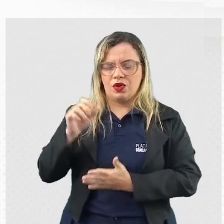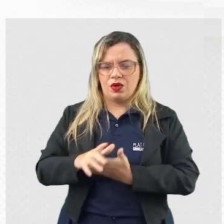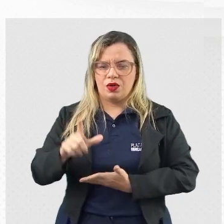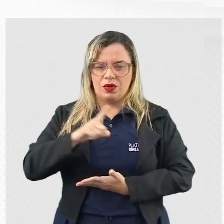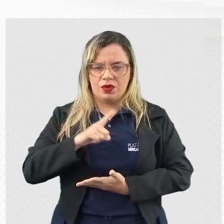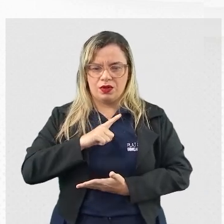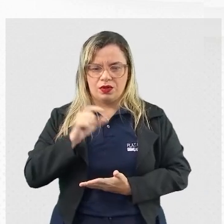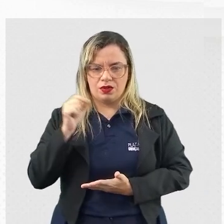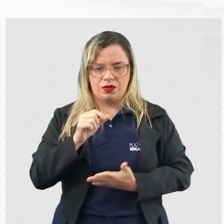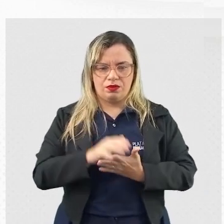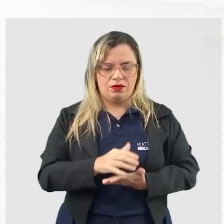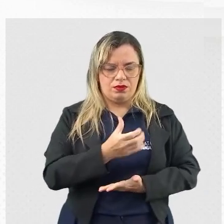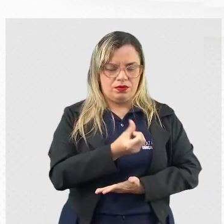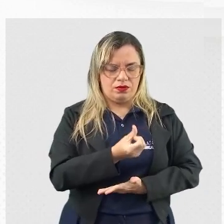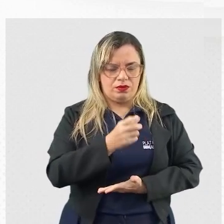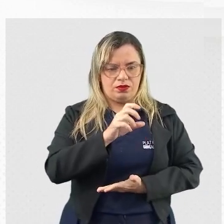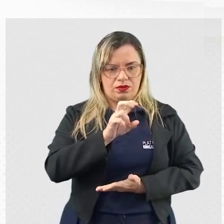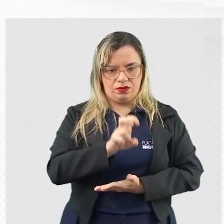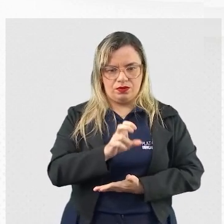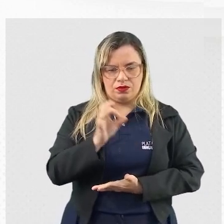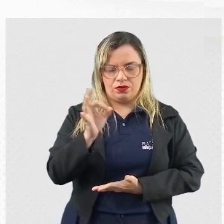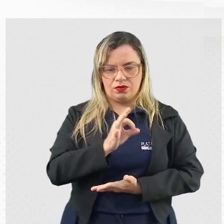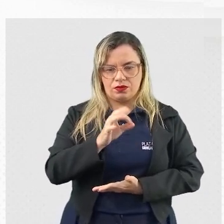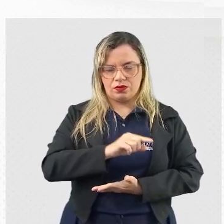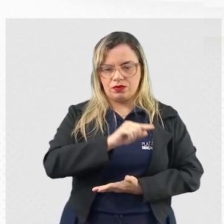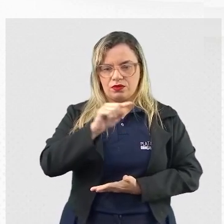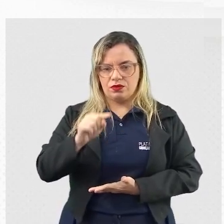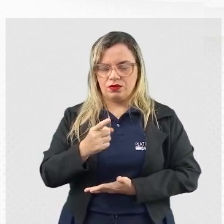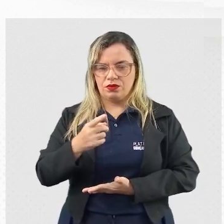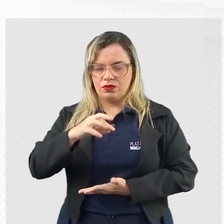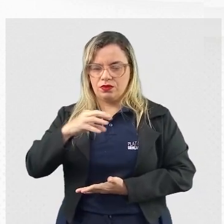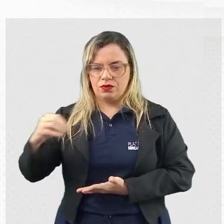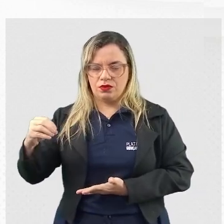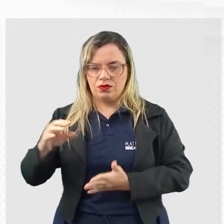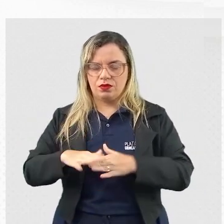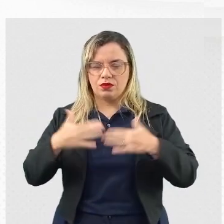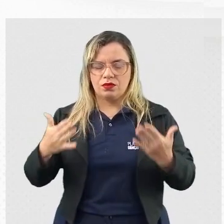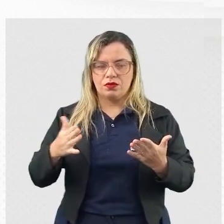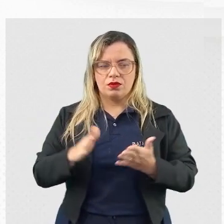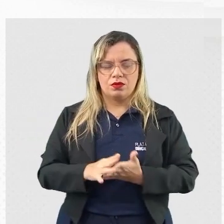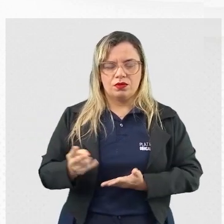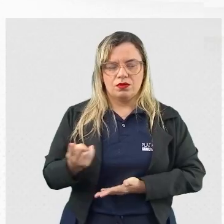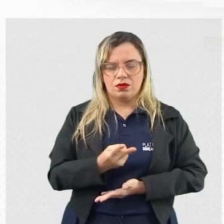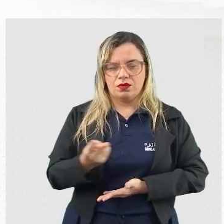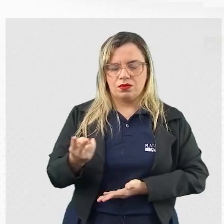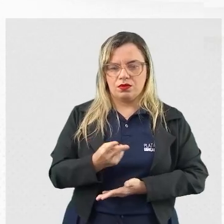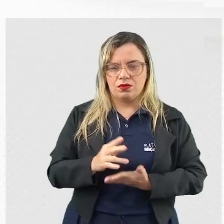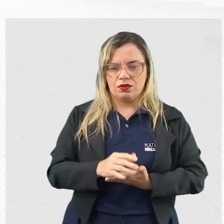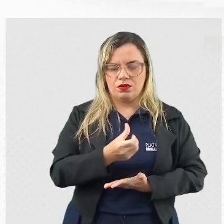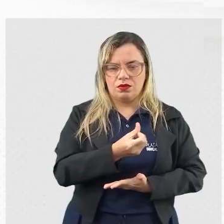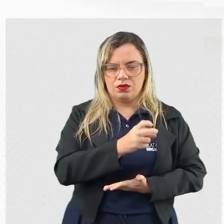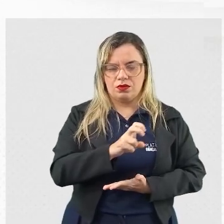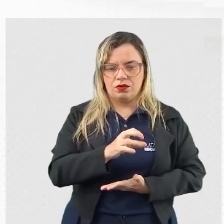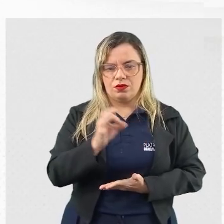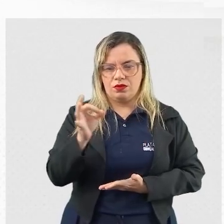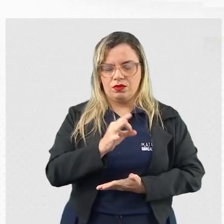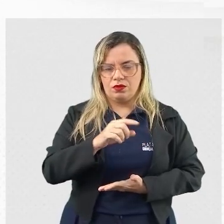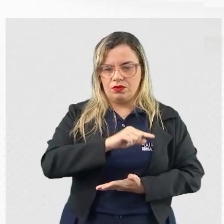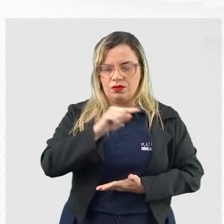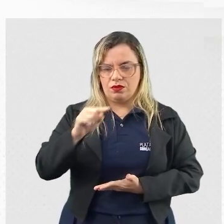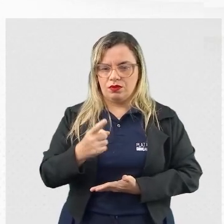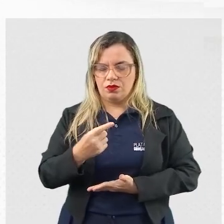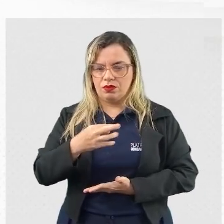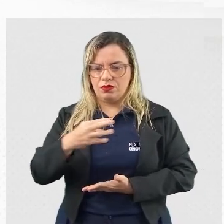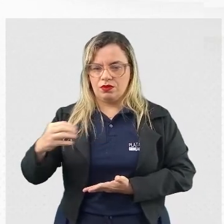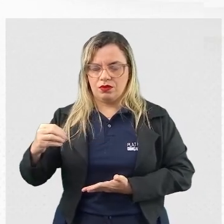de 1.300. Então, eu preciso saber quanto equivale esse 65% de 1.300.